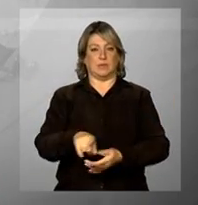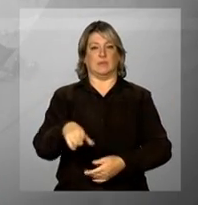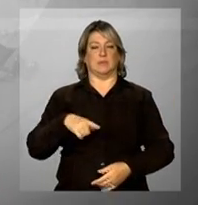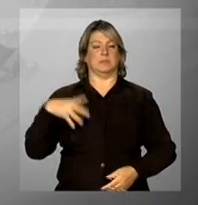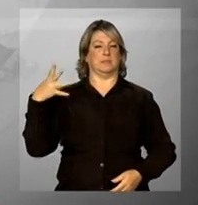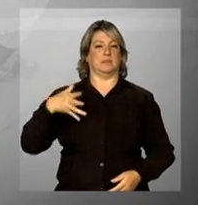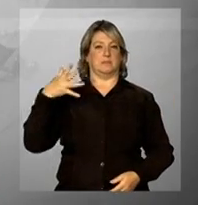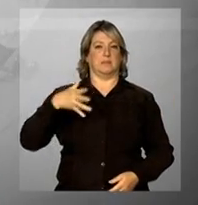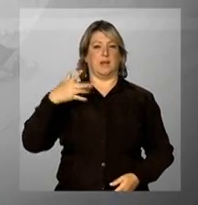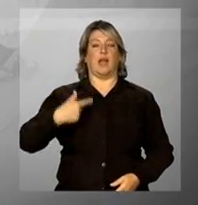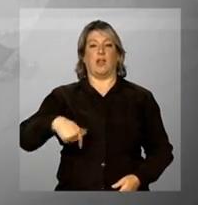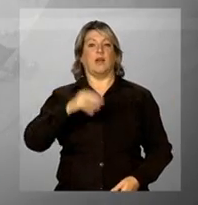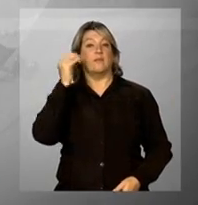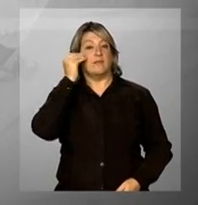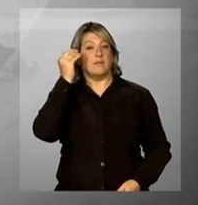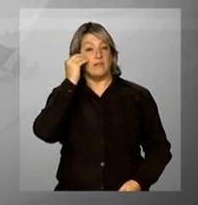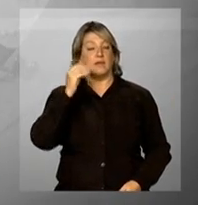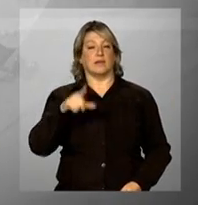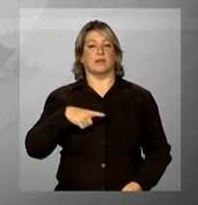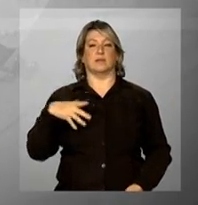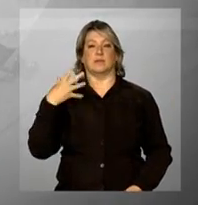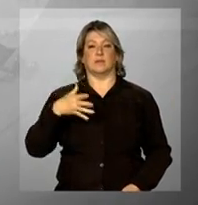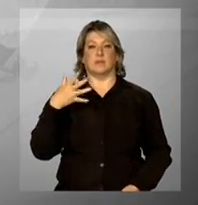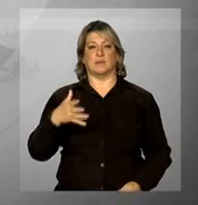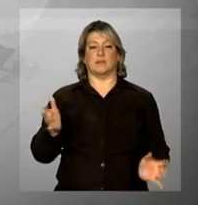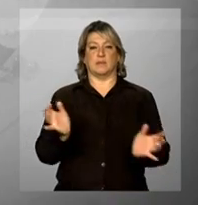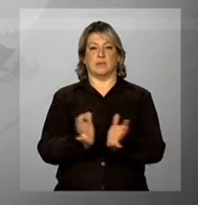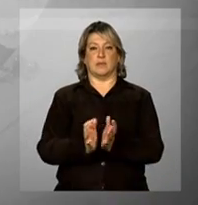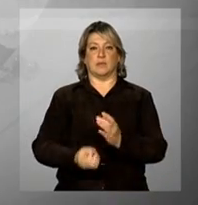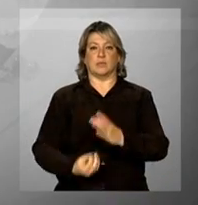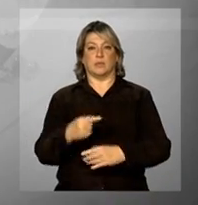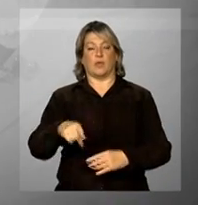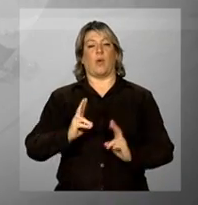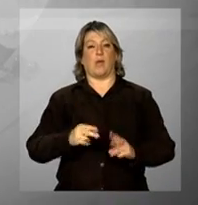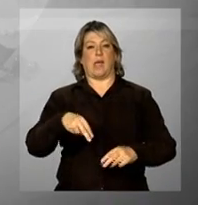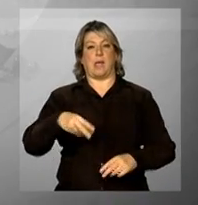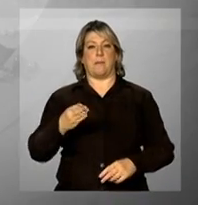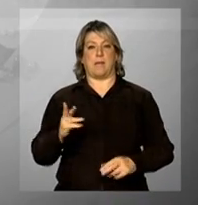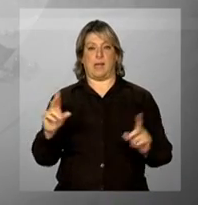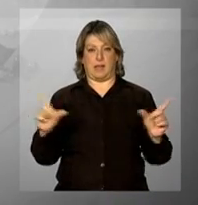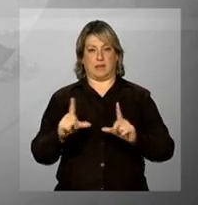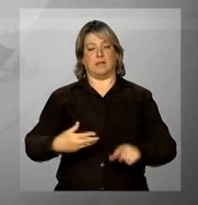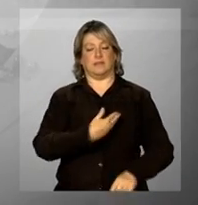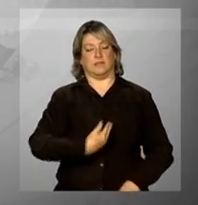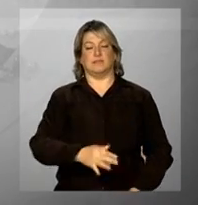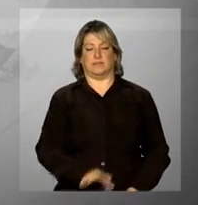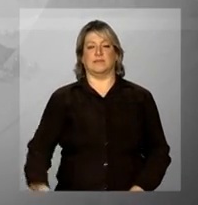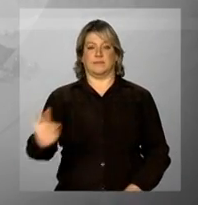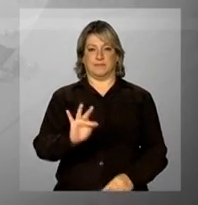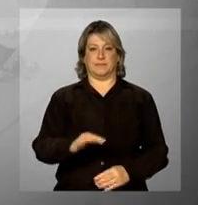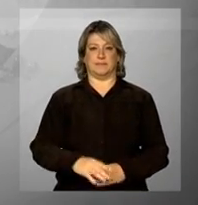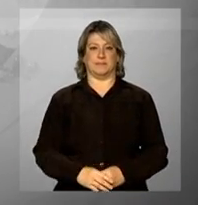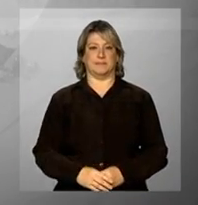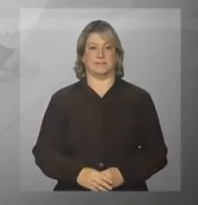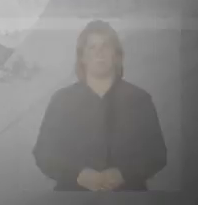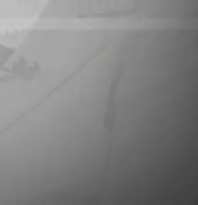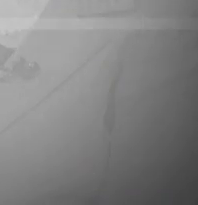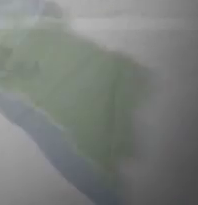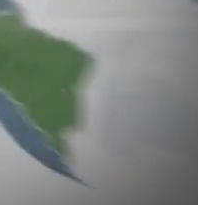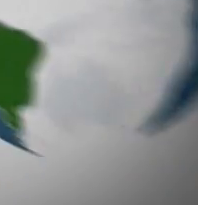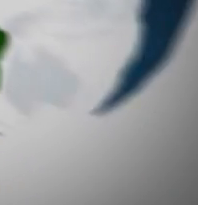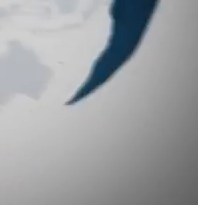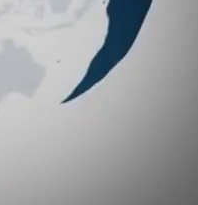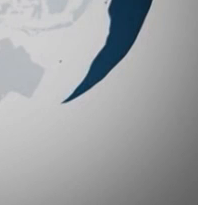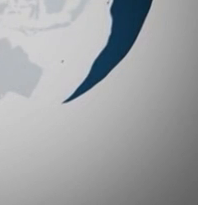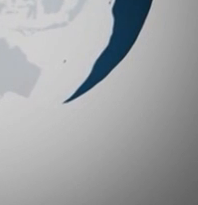oficial, onde nós assistiremos aos discursos de inauguração. Continue com a gente na NBR, a TV do Governo Federal.